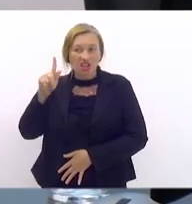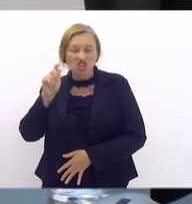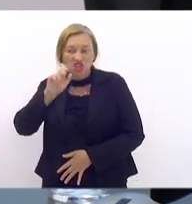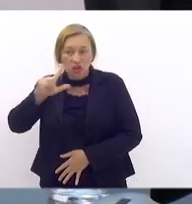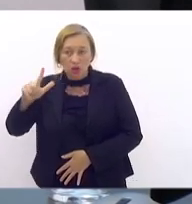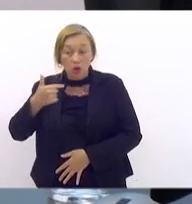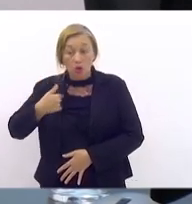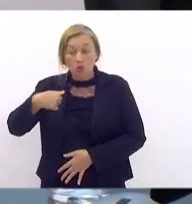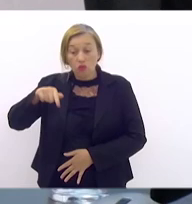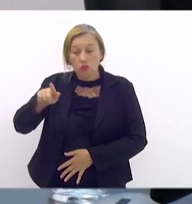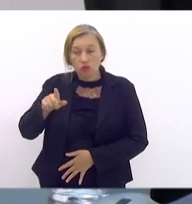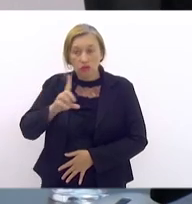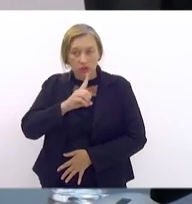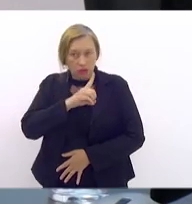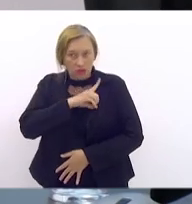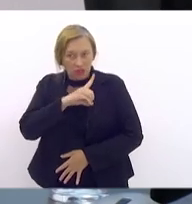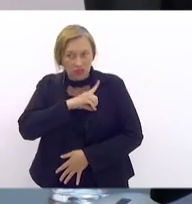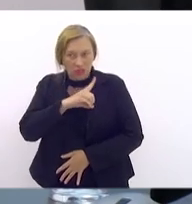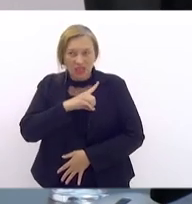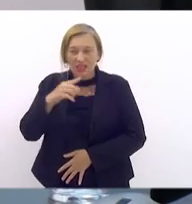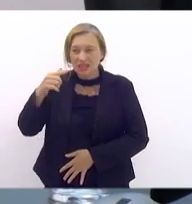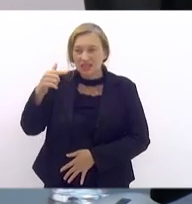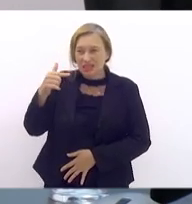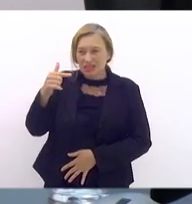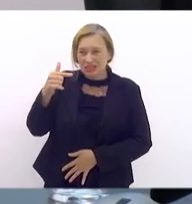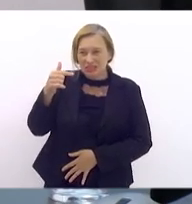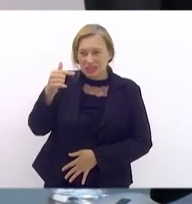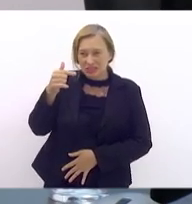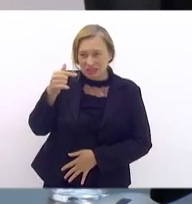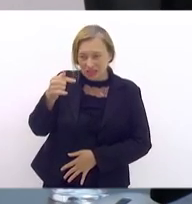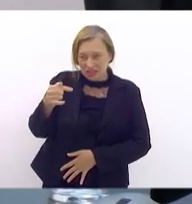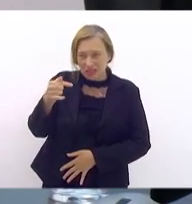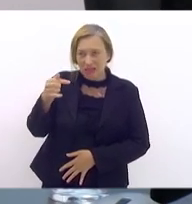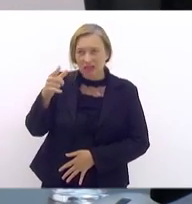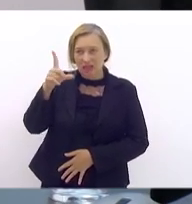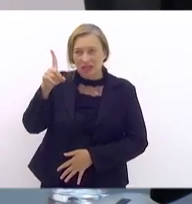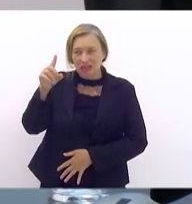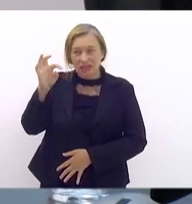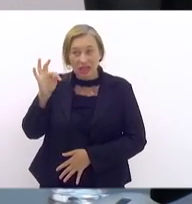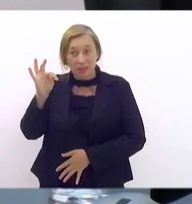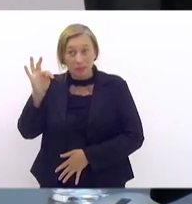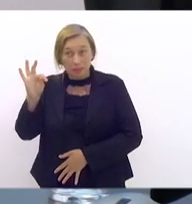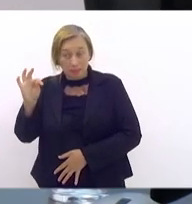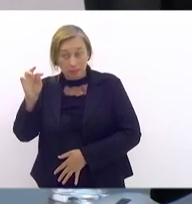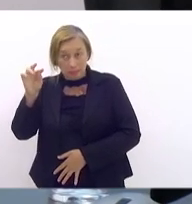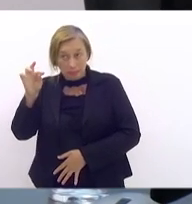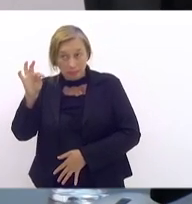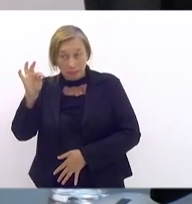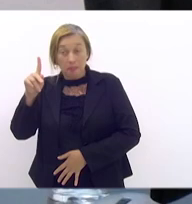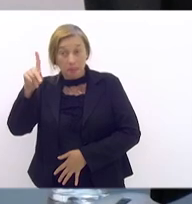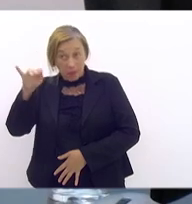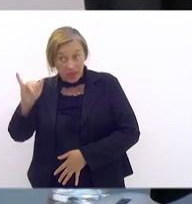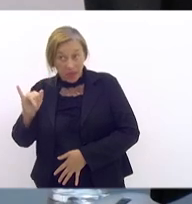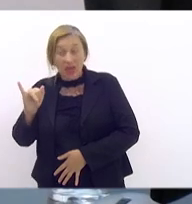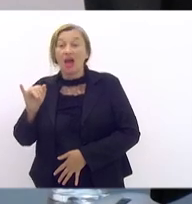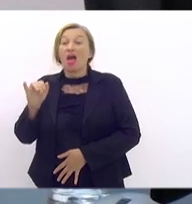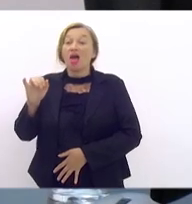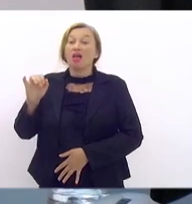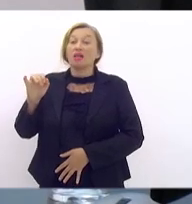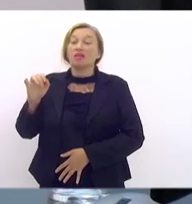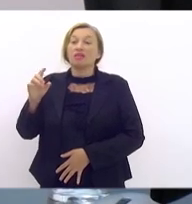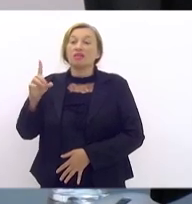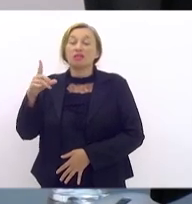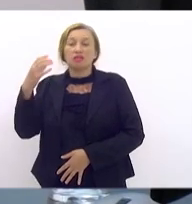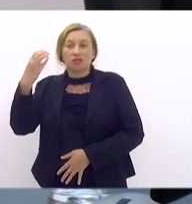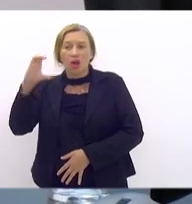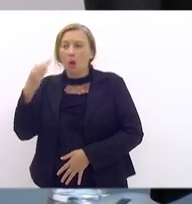né e na 76ª DP de Niterói e pedi a delegada que foi